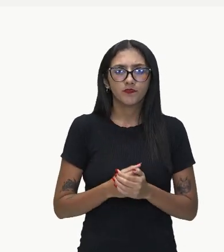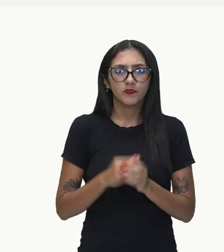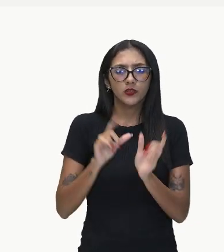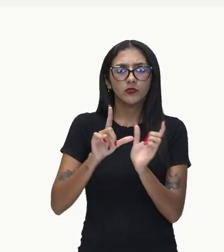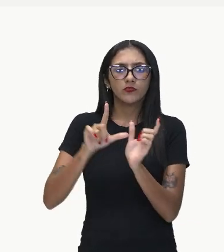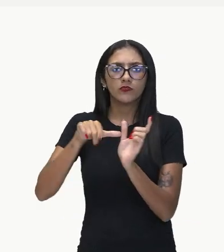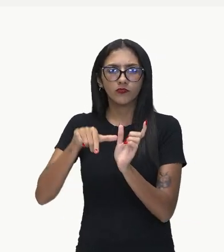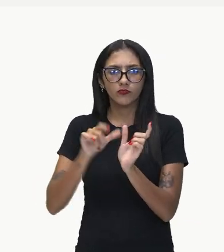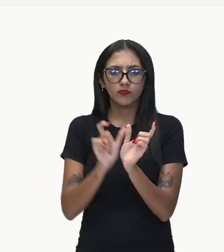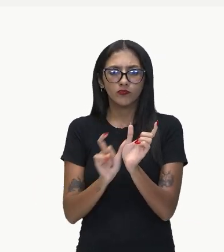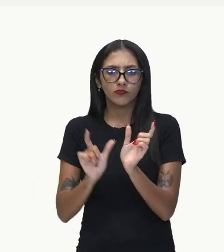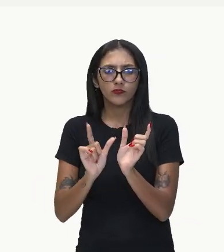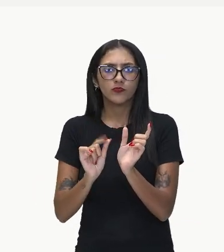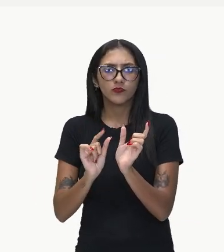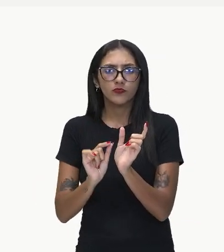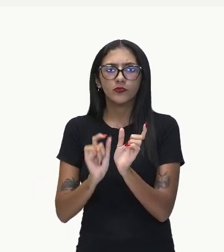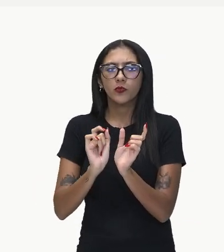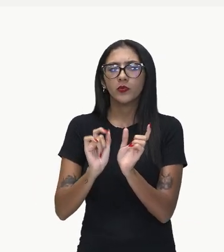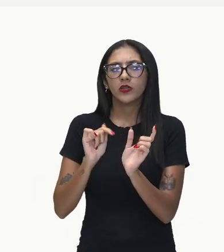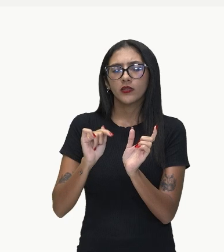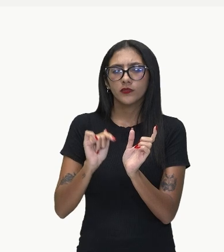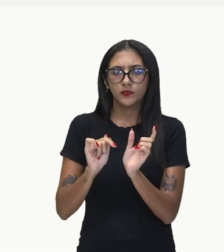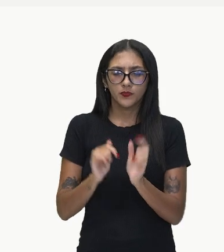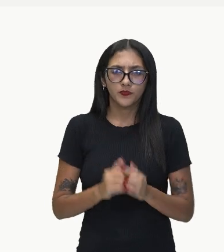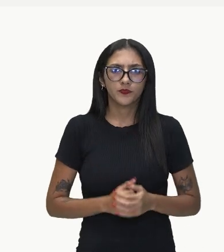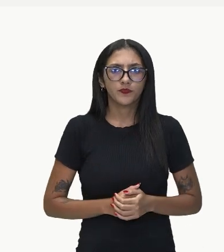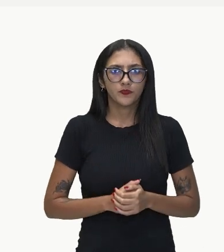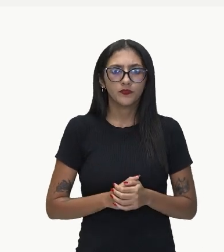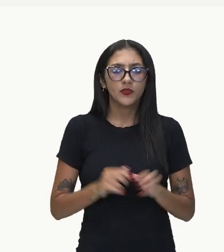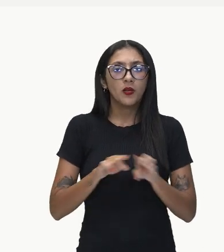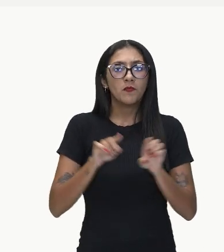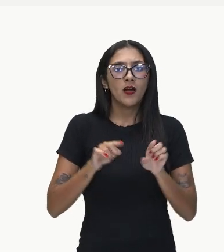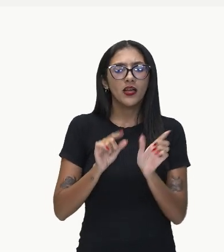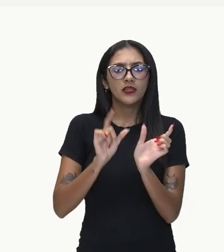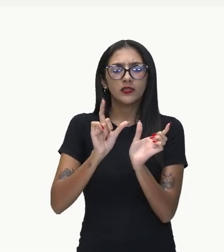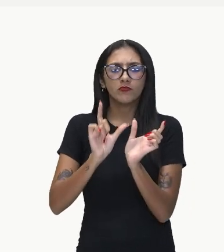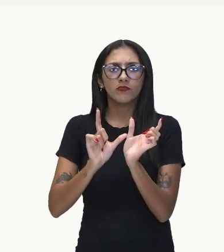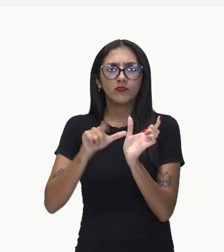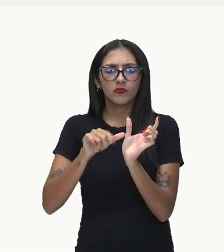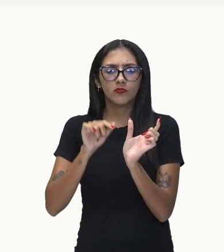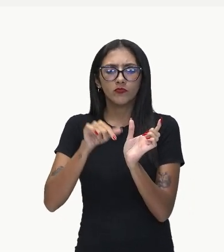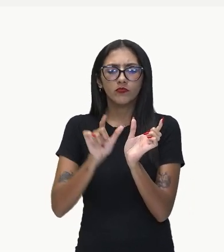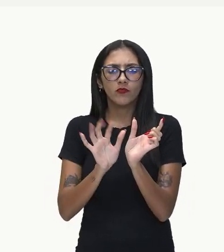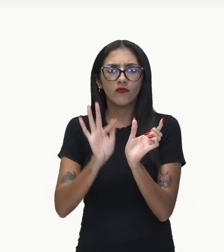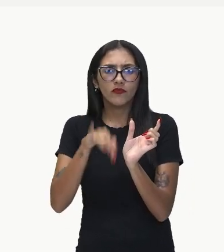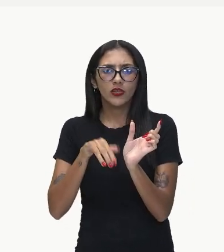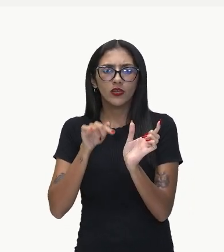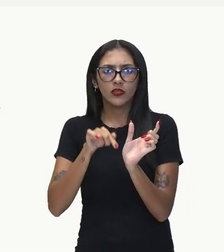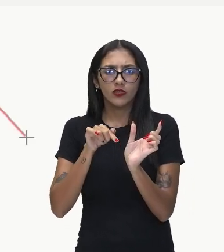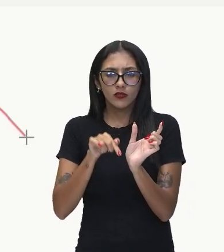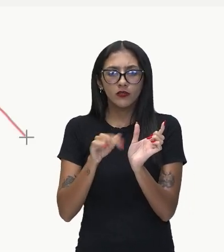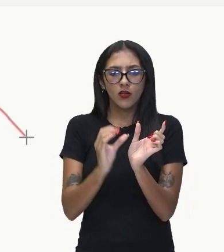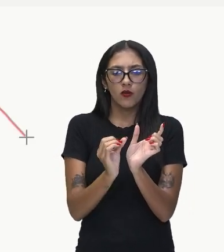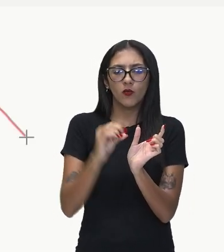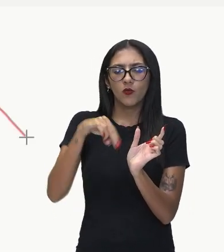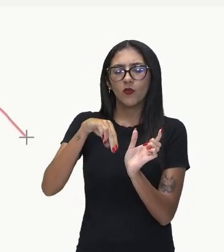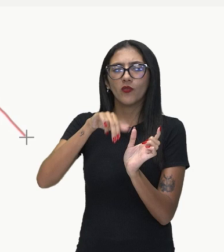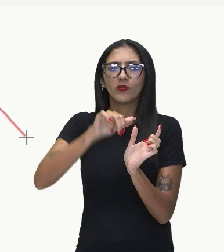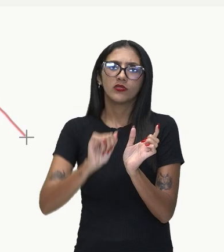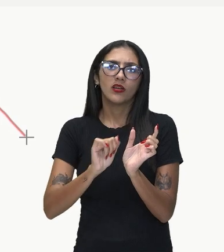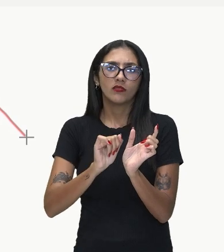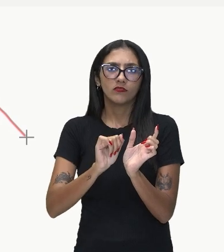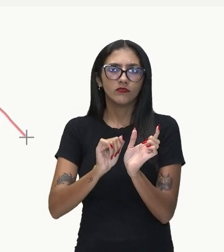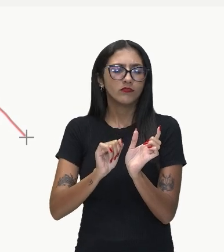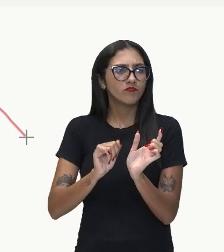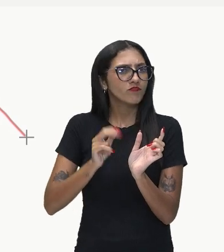que quando eu tenho a cetona, eu utilizo o sufixo ona.